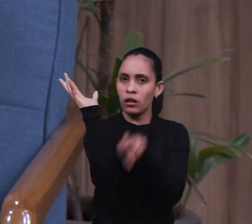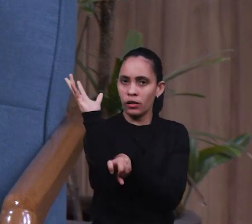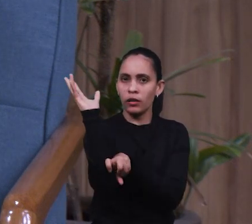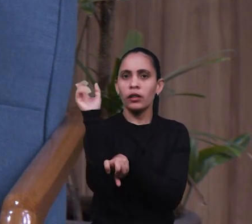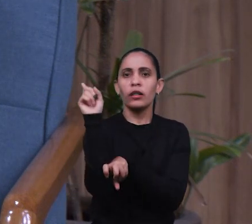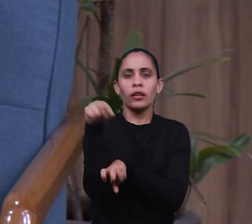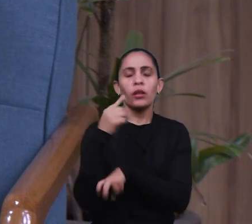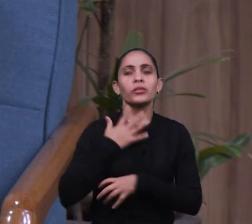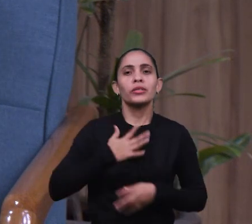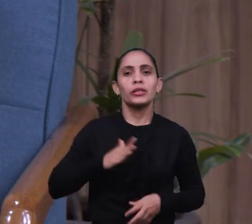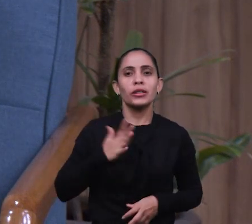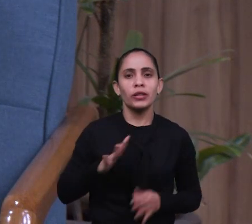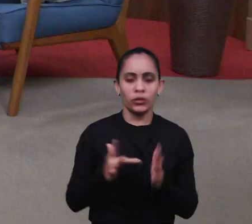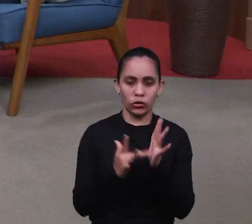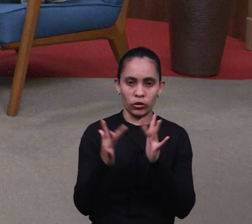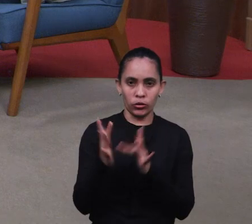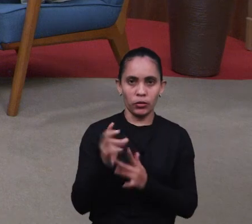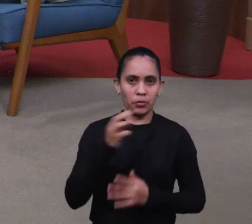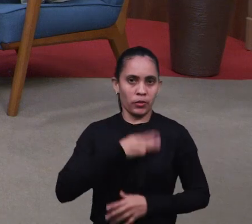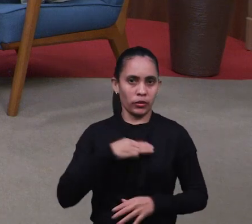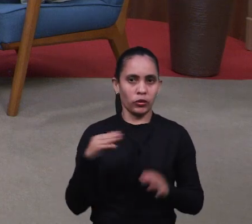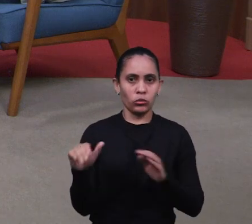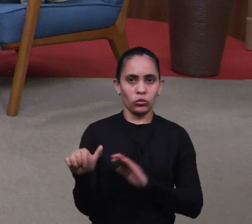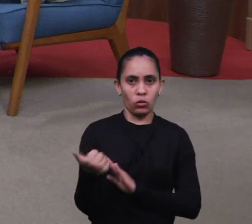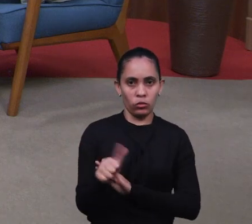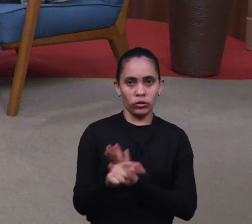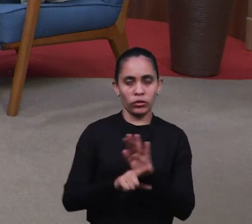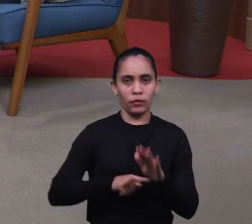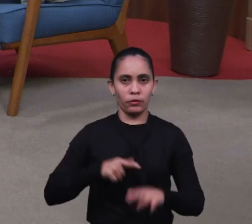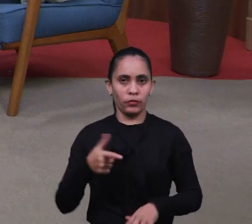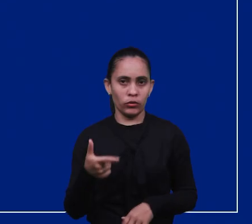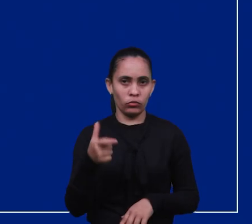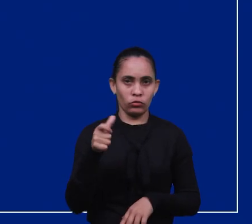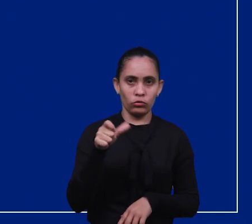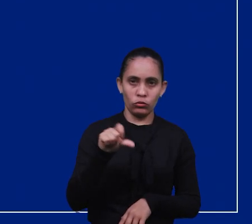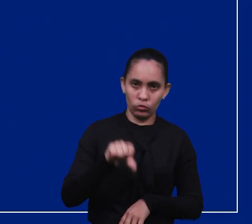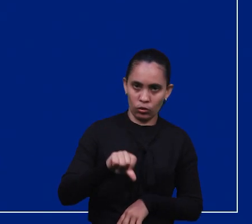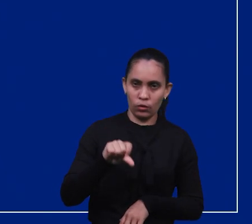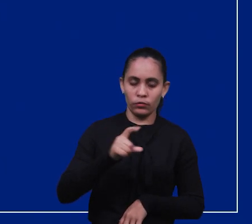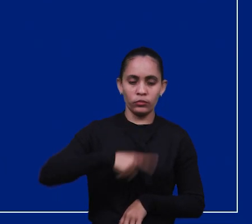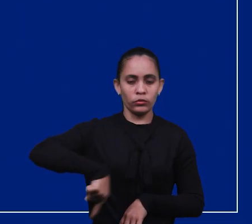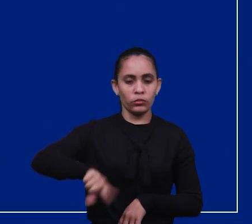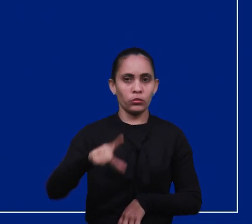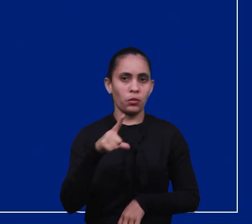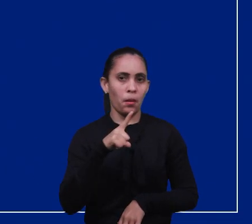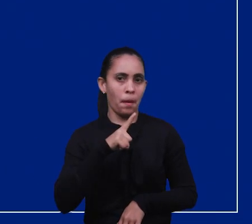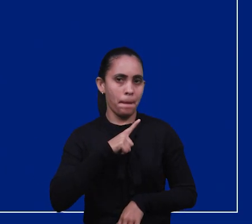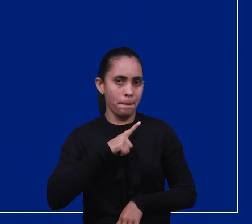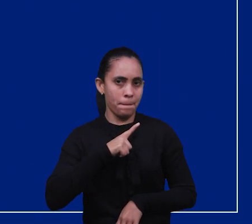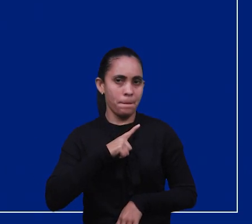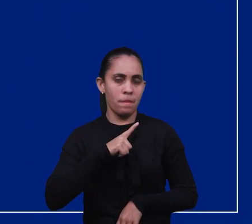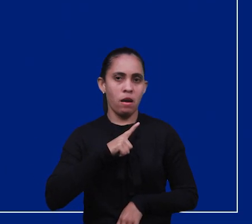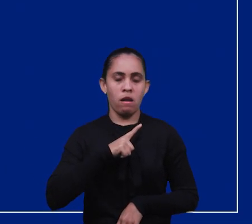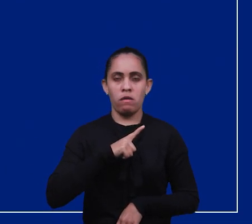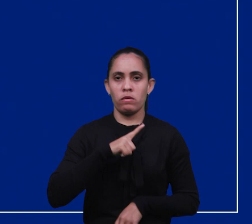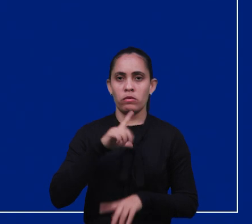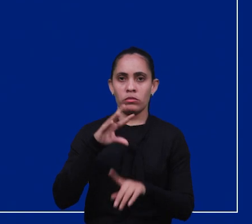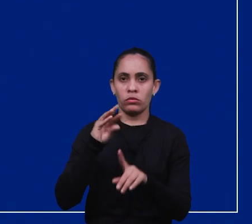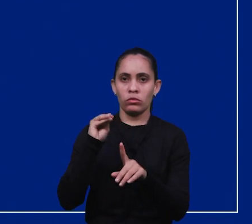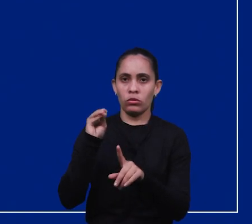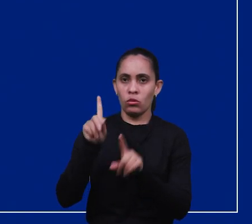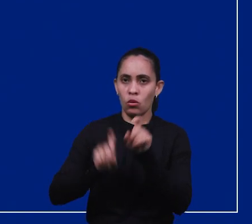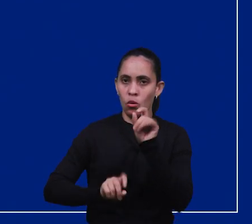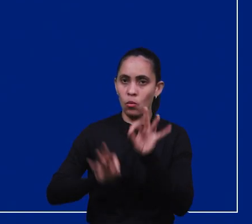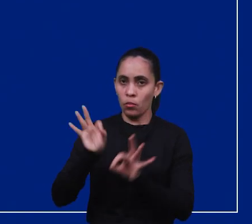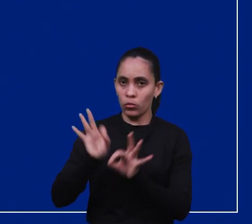em Jesus. Mateus 11, 29 diz o seguinte: tomai sobre vós o meu jugo e aprendei de mim, que sou